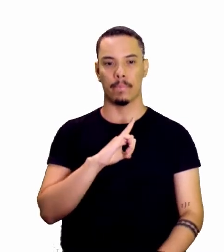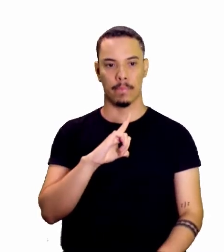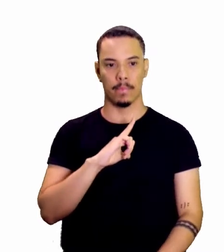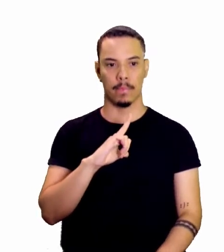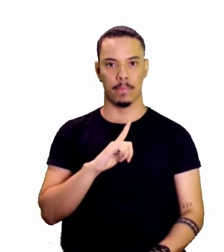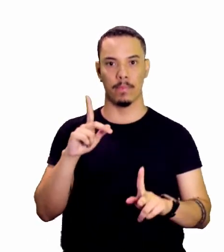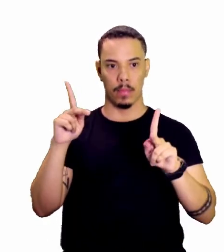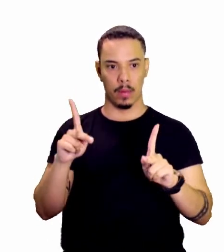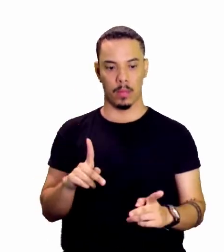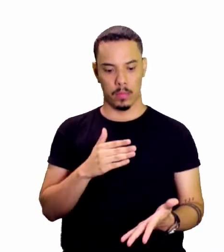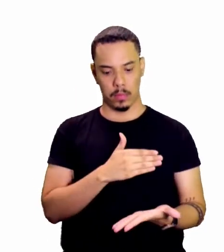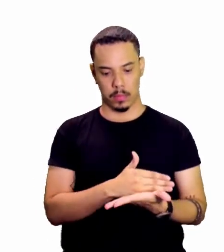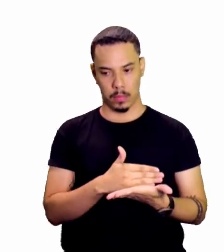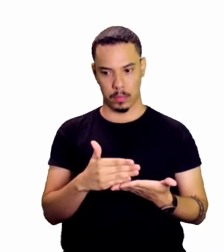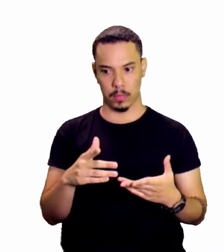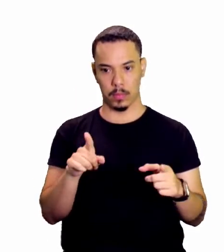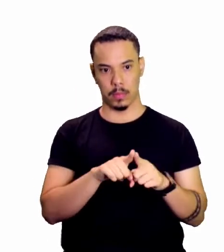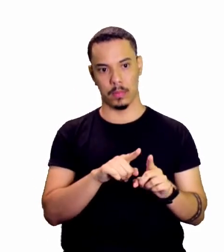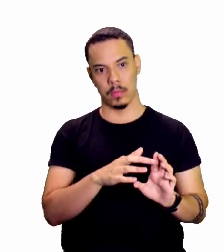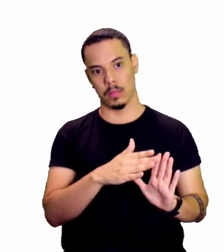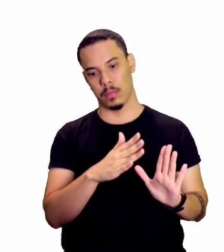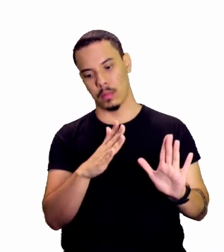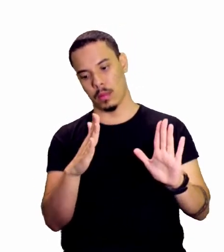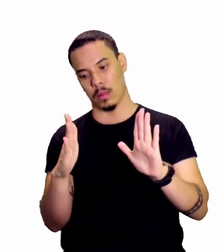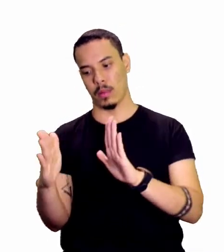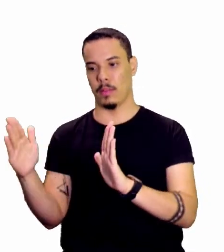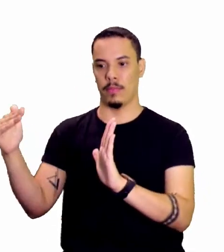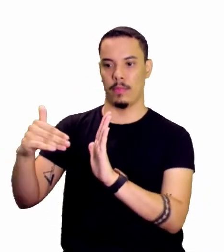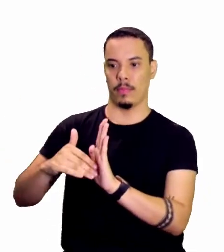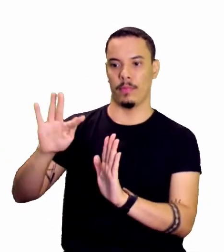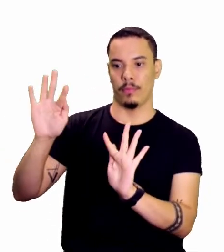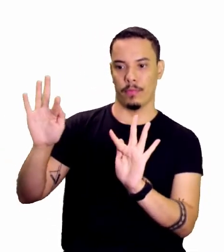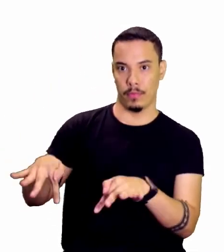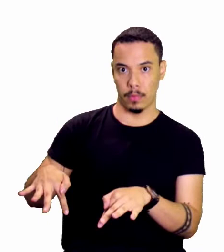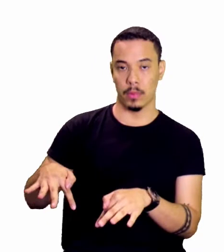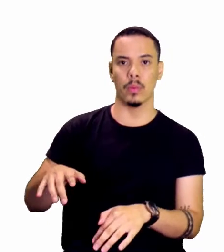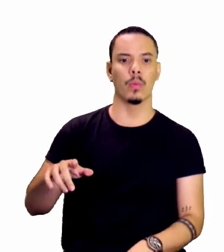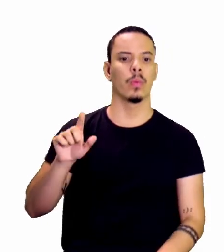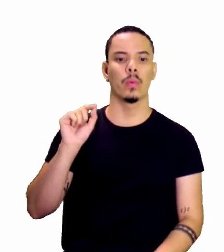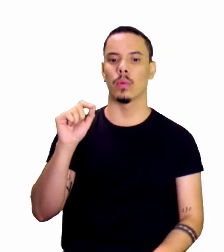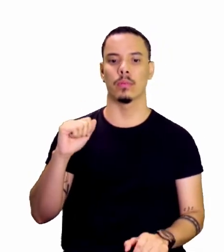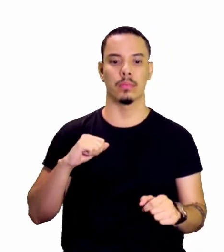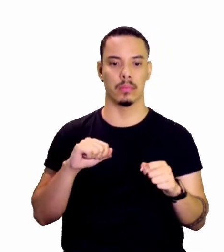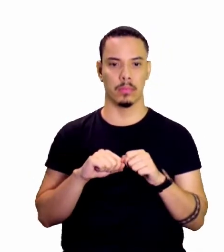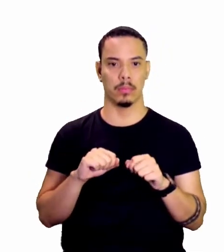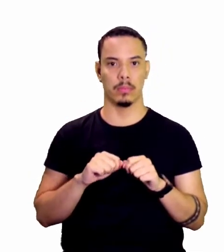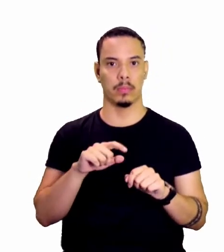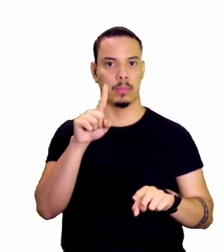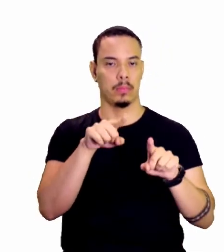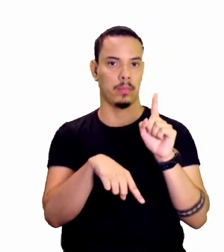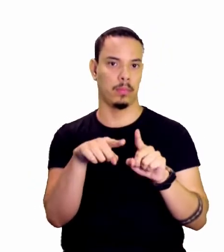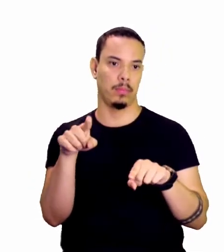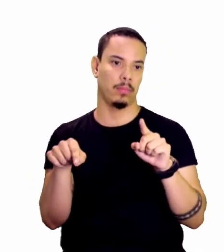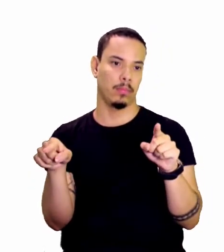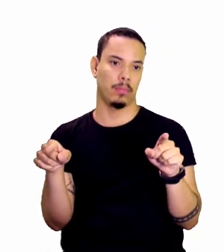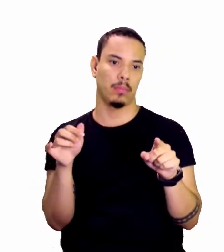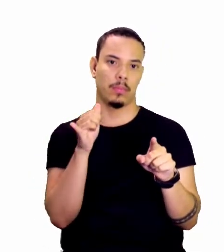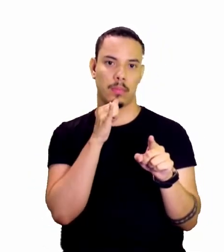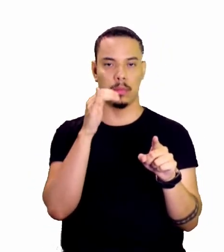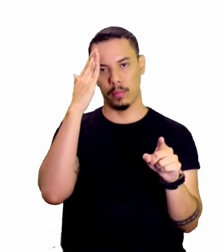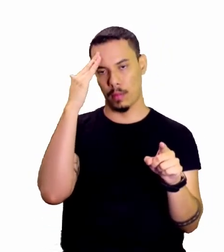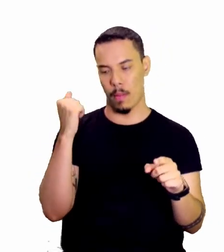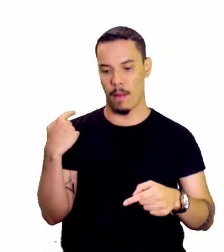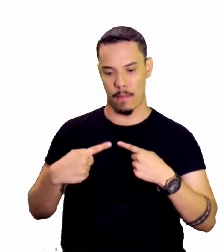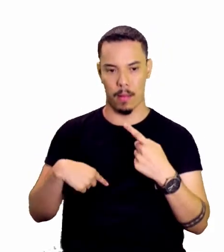ó uma posição inicial e um possui um climão o porquê que eu tenho que fazer a variação eu vou saber a distância